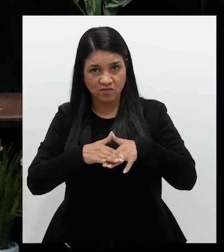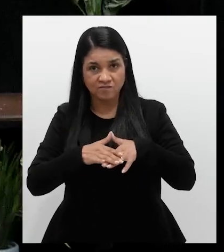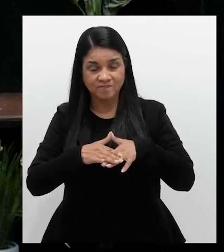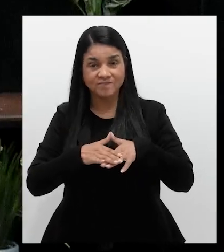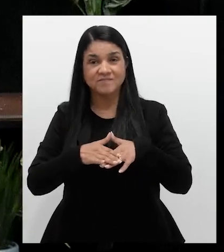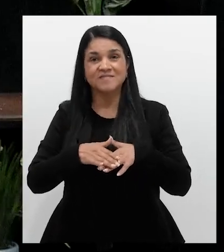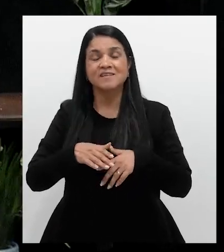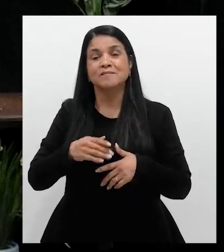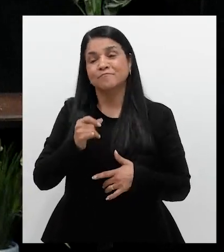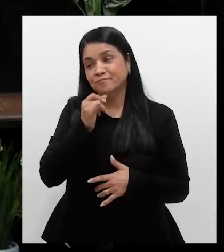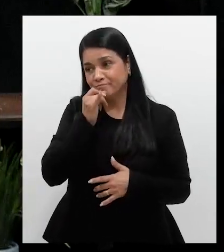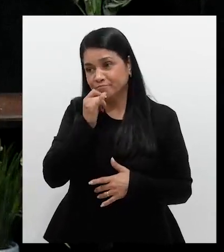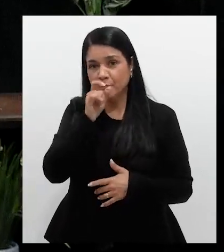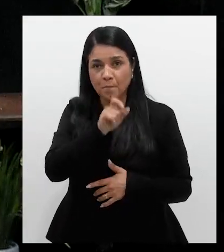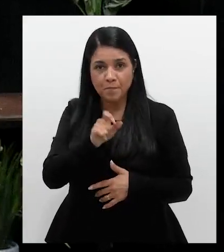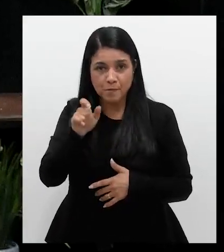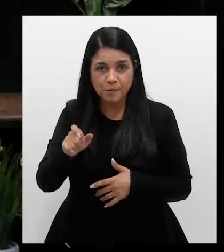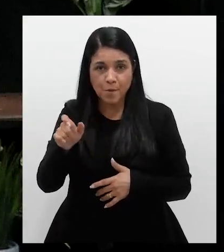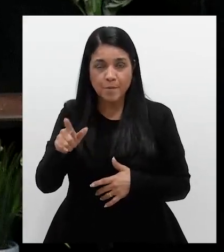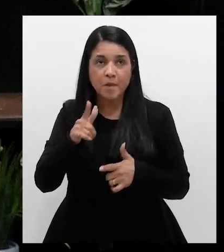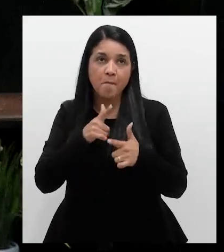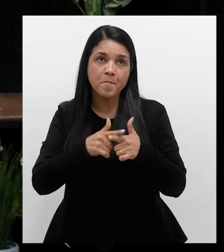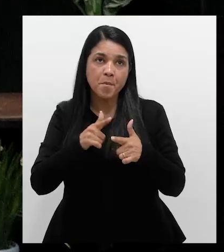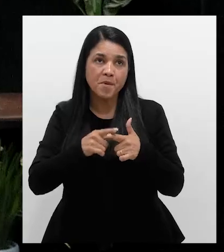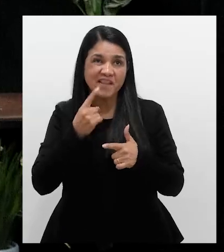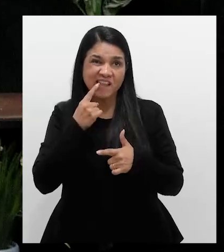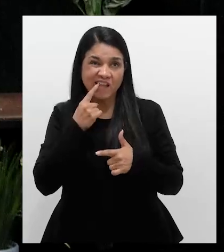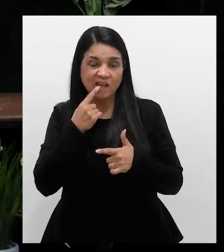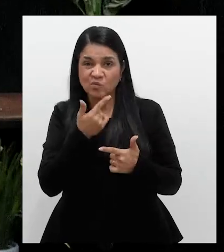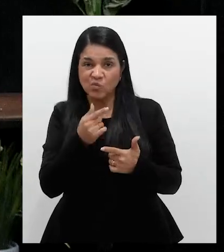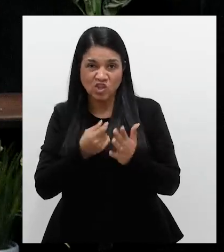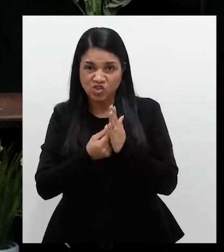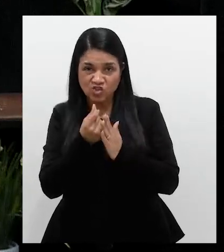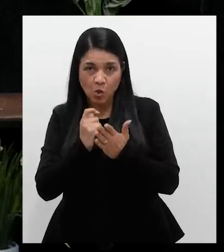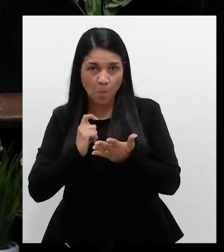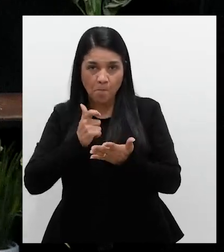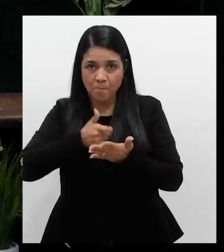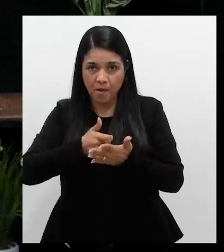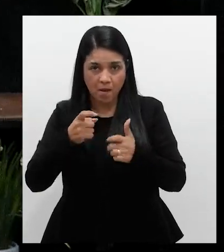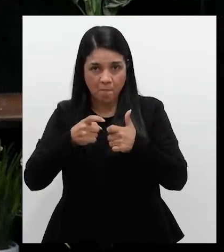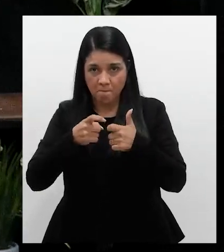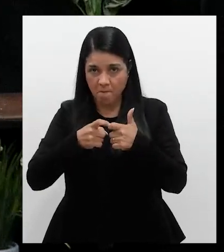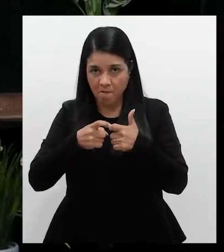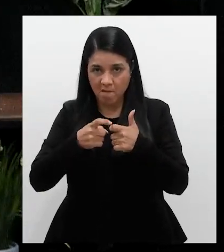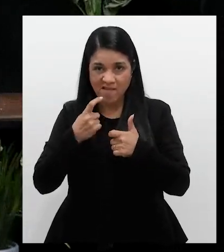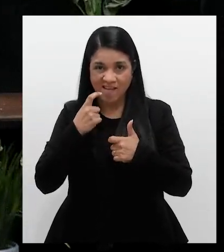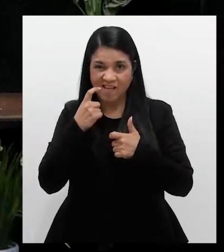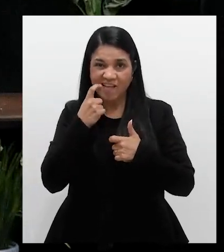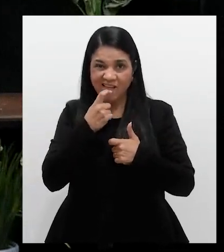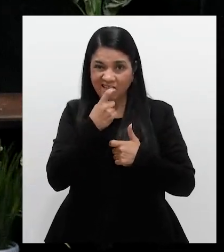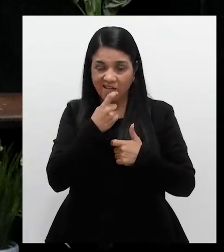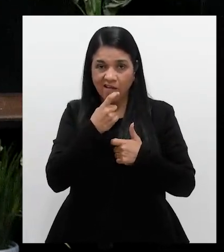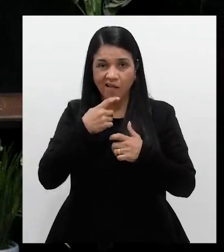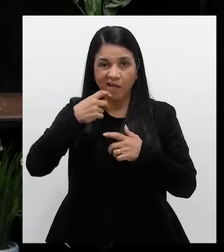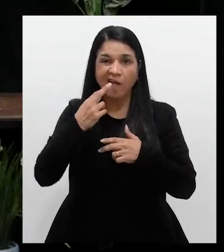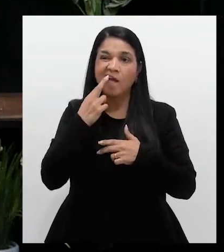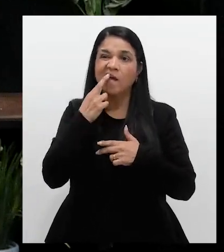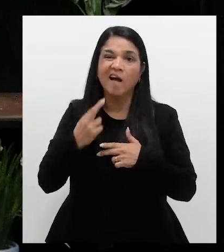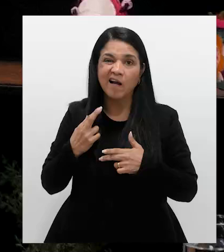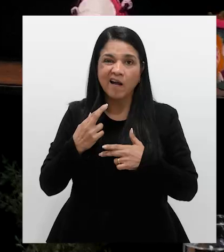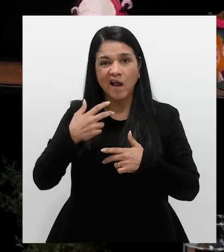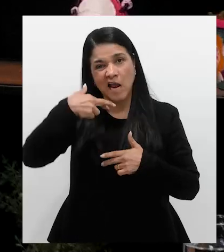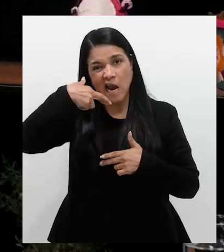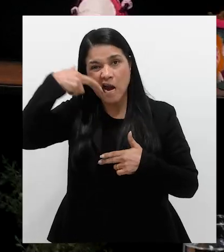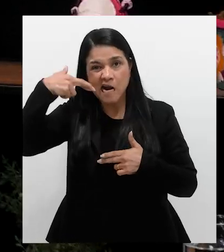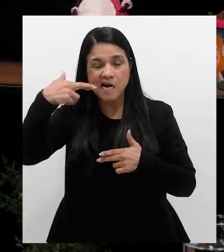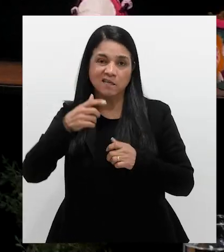às vezes usam do quê? Tá com um problema dentário, não tem dinheiro para pagar aquele tratamento, arranca o dente, né? Fica